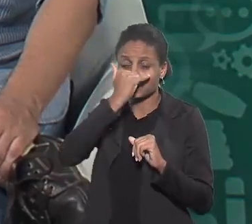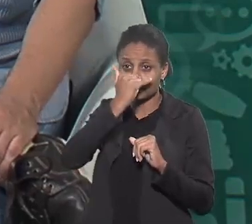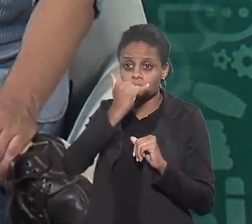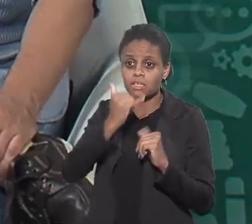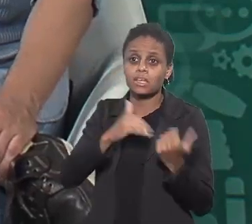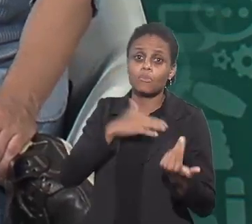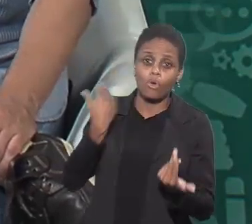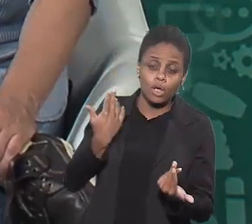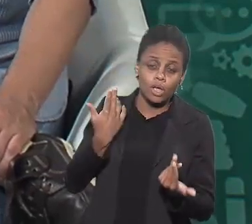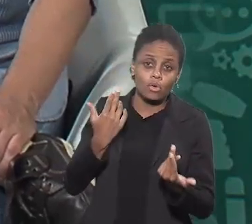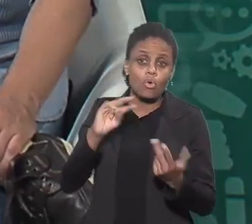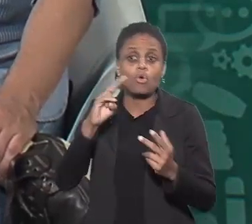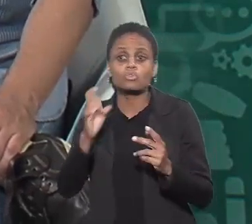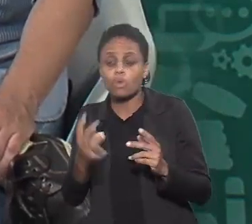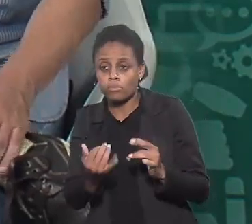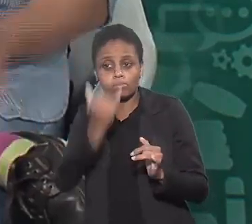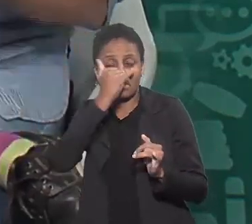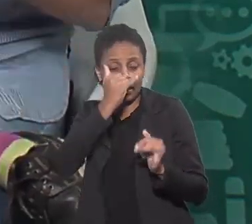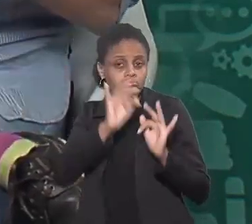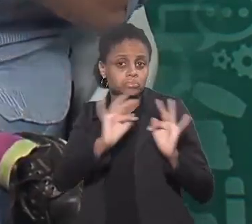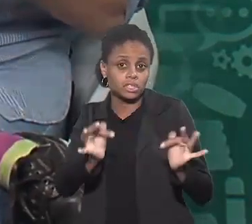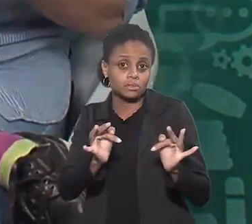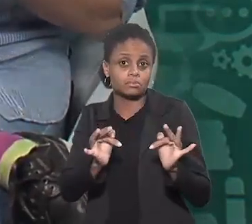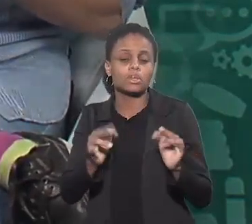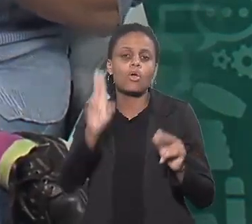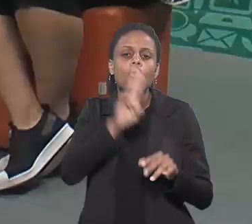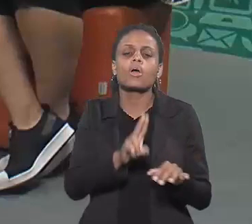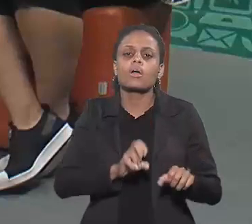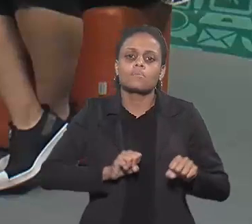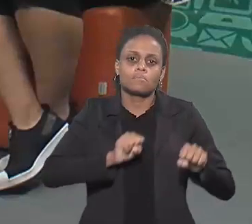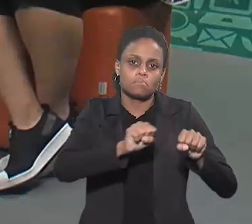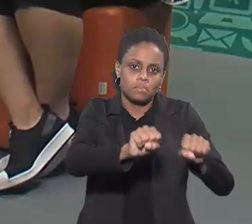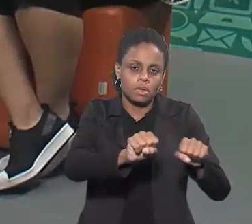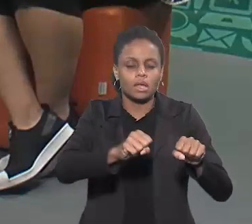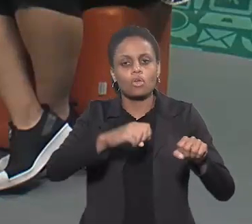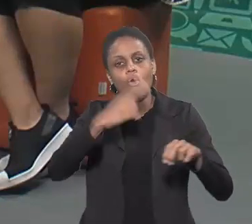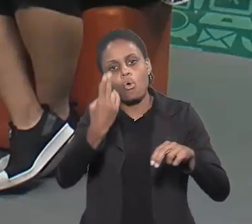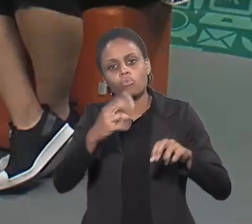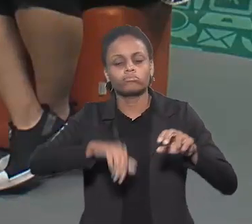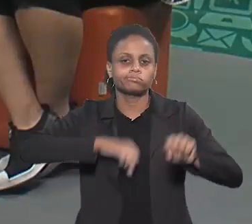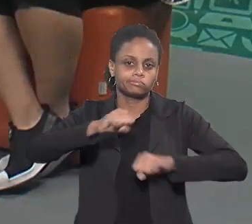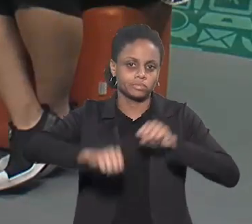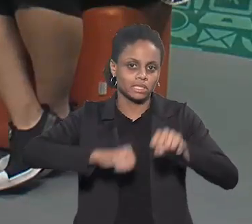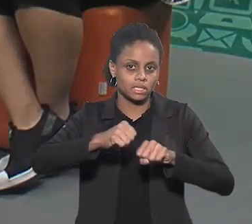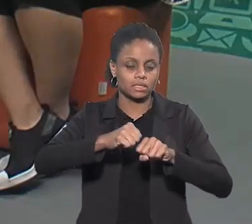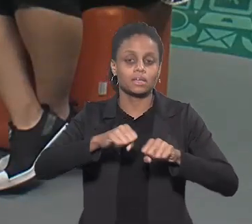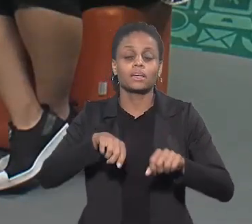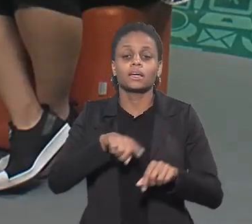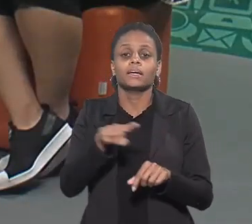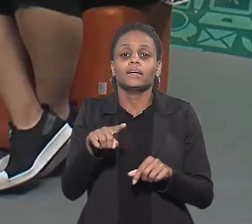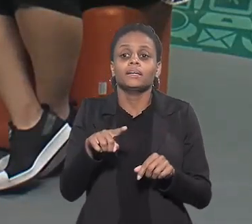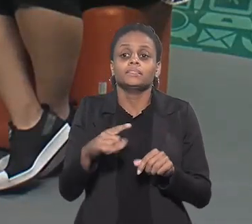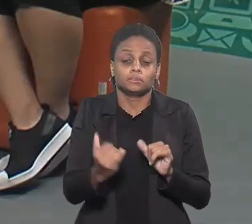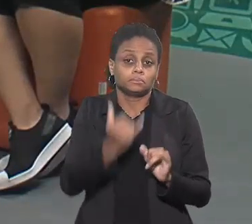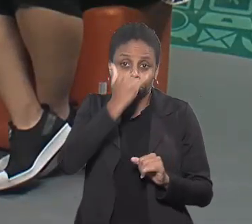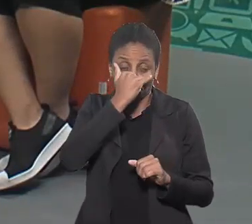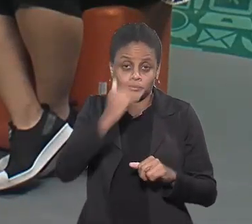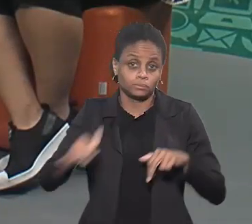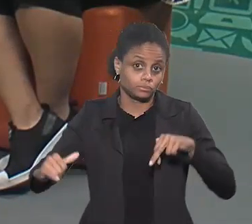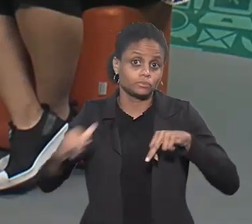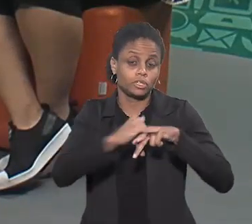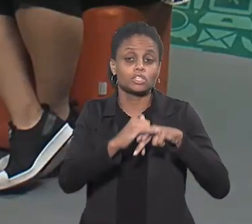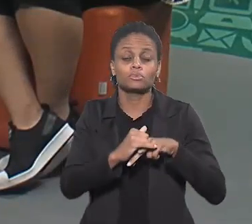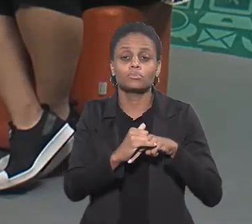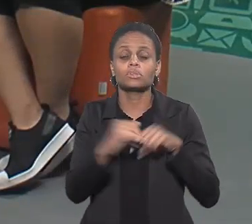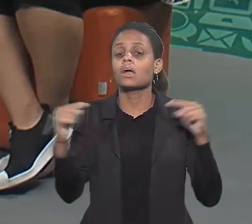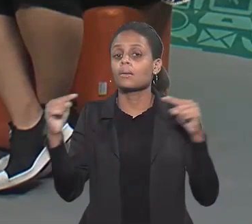vítimas fatais de acidentes, utilizando bicicleta, utilizando patinetes, essas vítimas, na sua maioria,